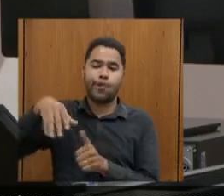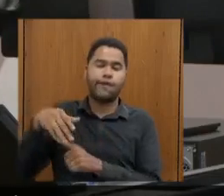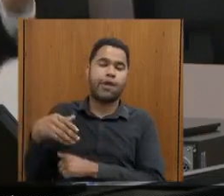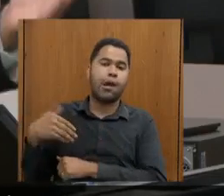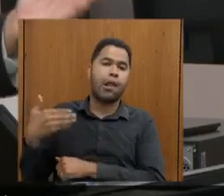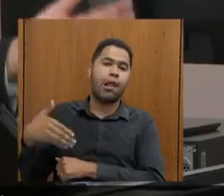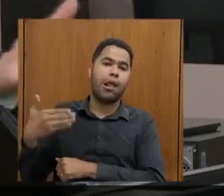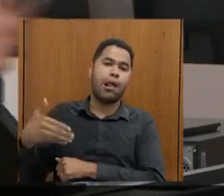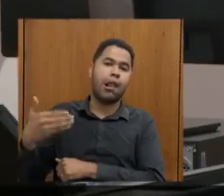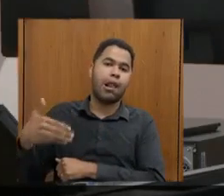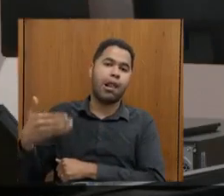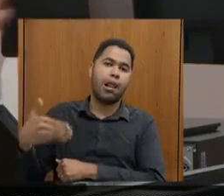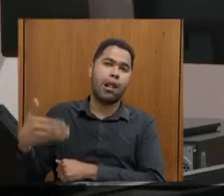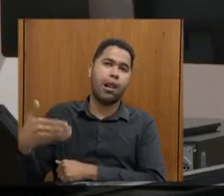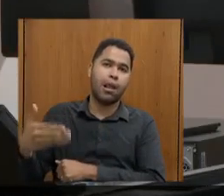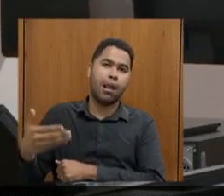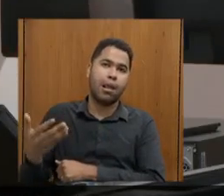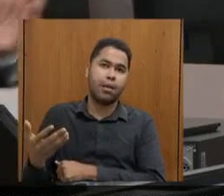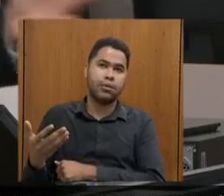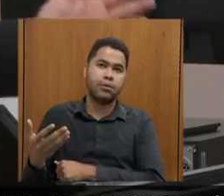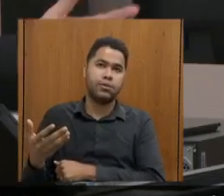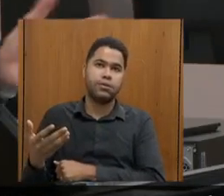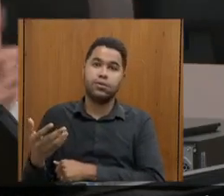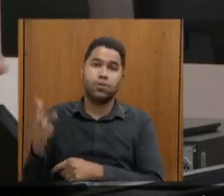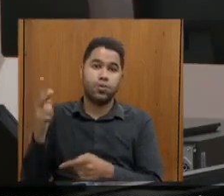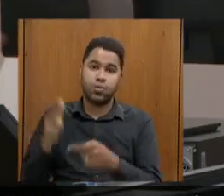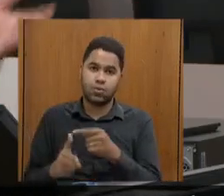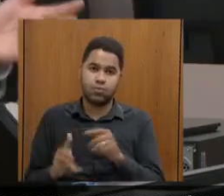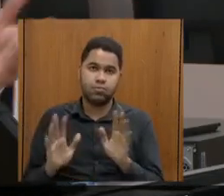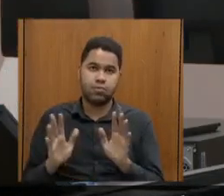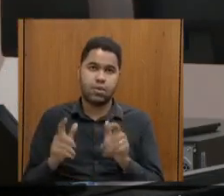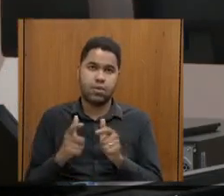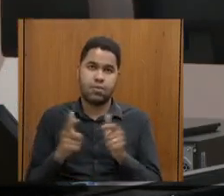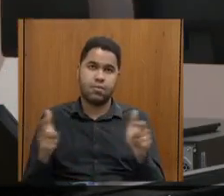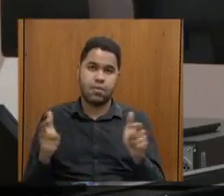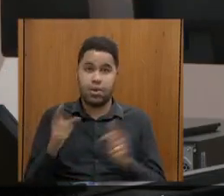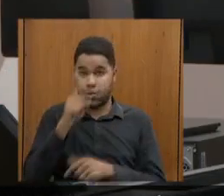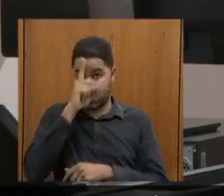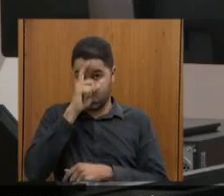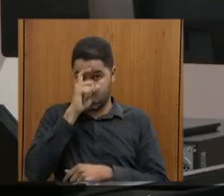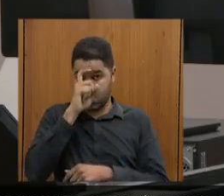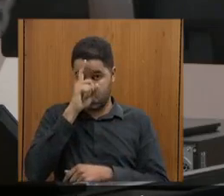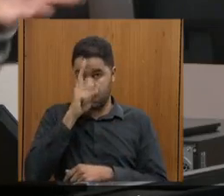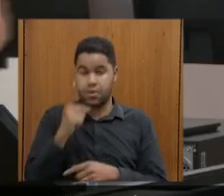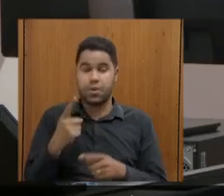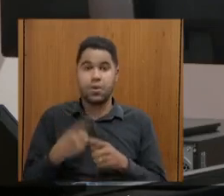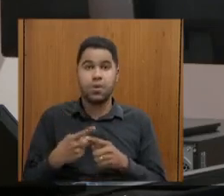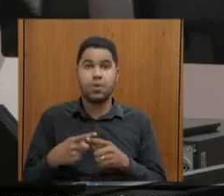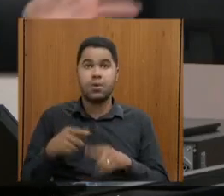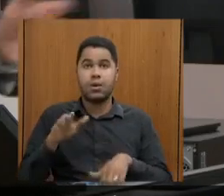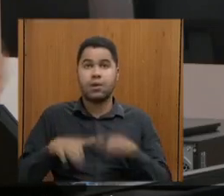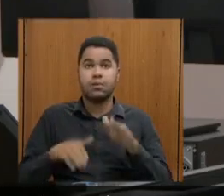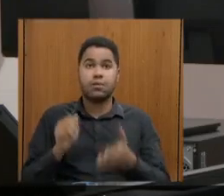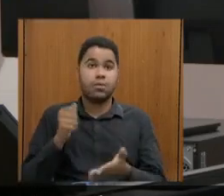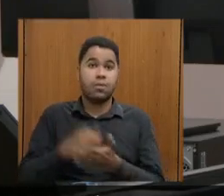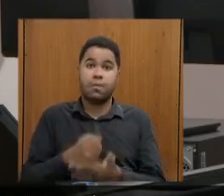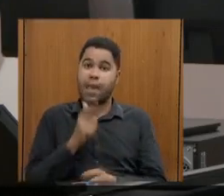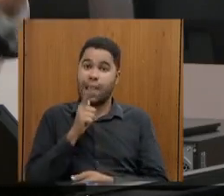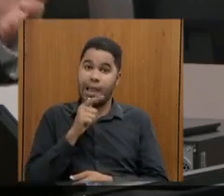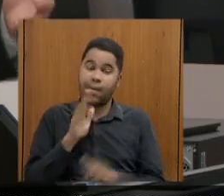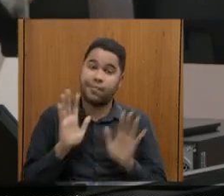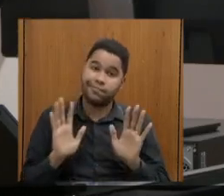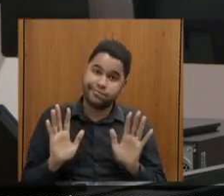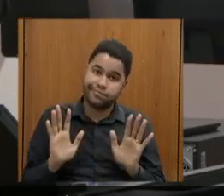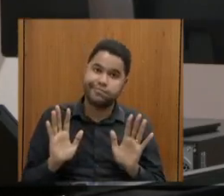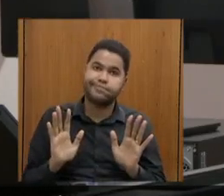conta de luz Cemig sentido esse essa atenção e não tem desligado da maioria dos hospitais né que também às vezes não pagam a água